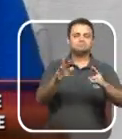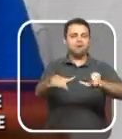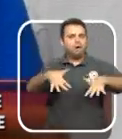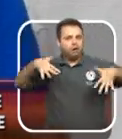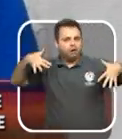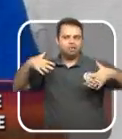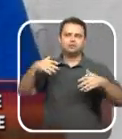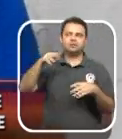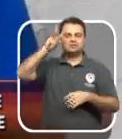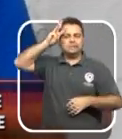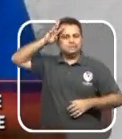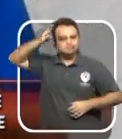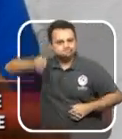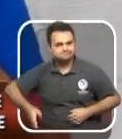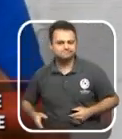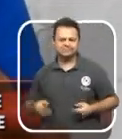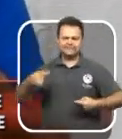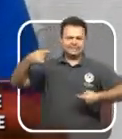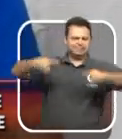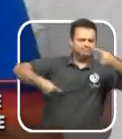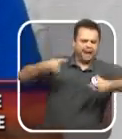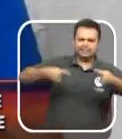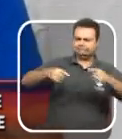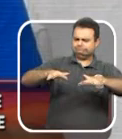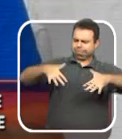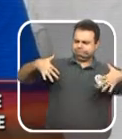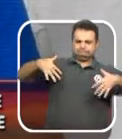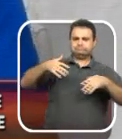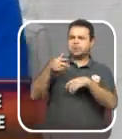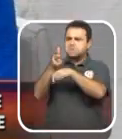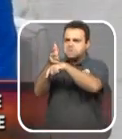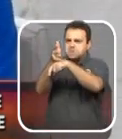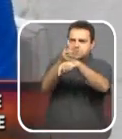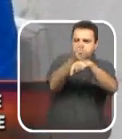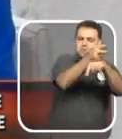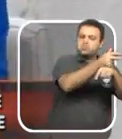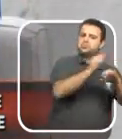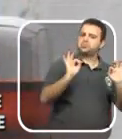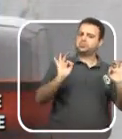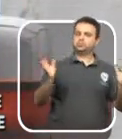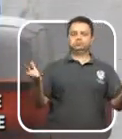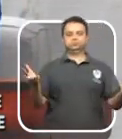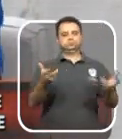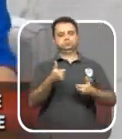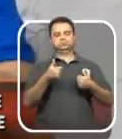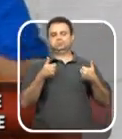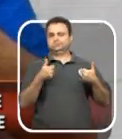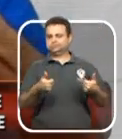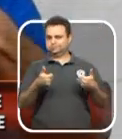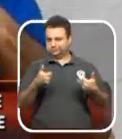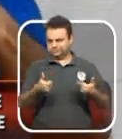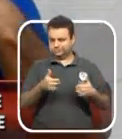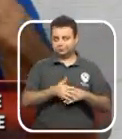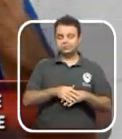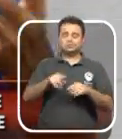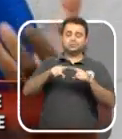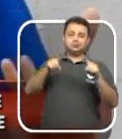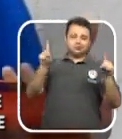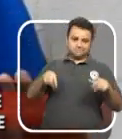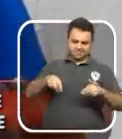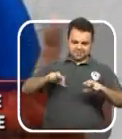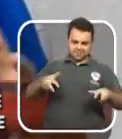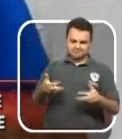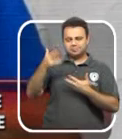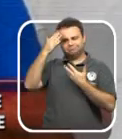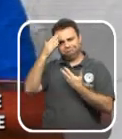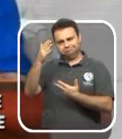sempre muito, né? A TV Câmara presta um serviço importante para a cidade, além de transmitir as sessões, todas as